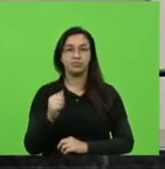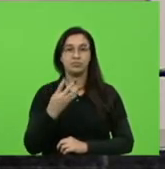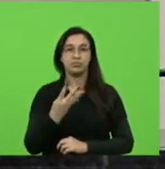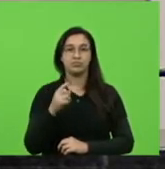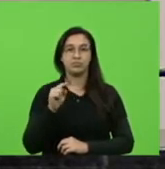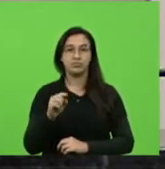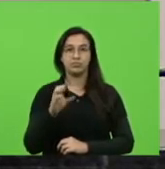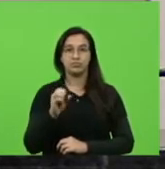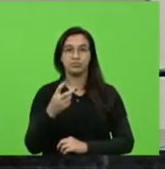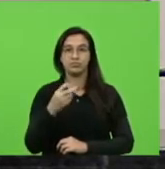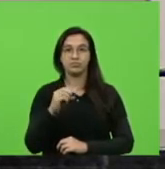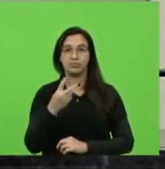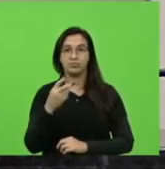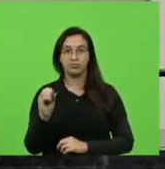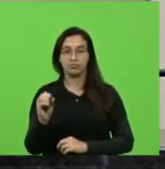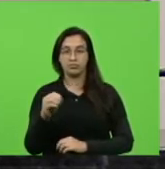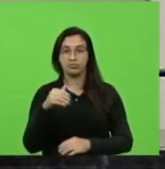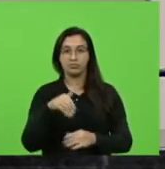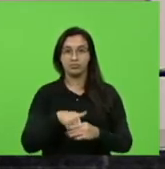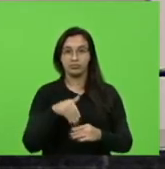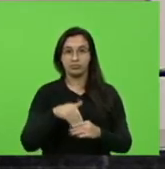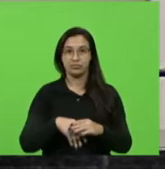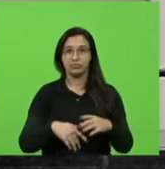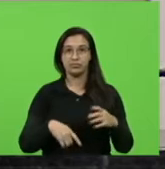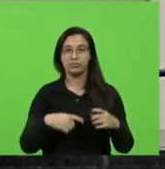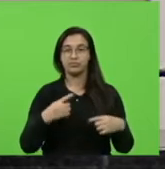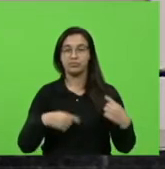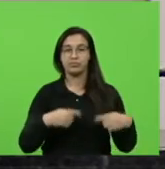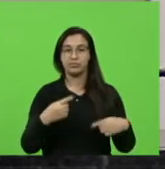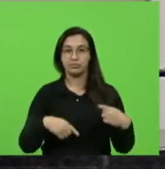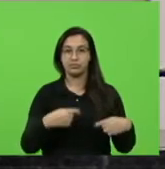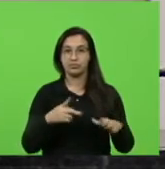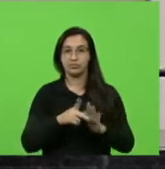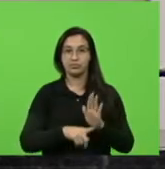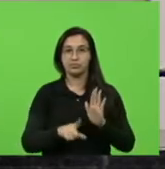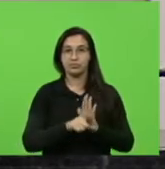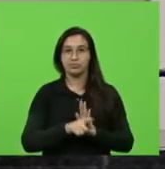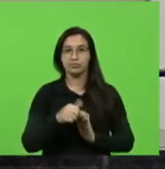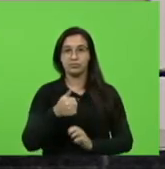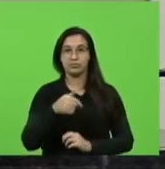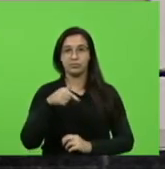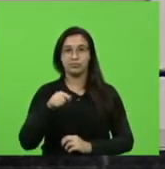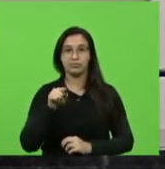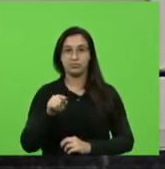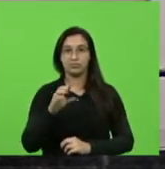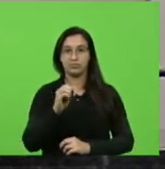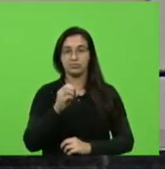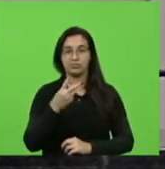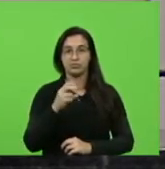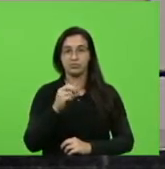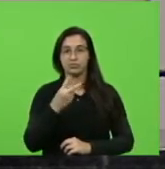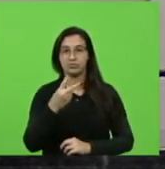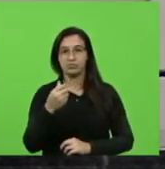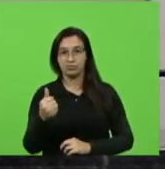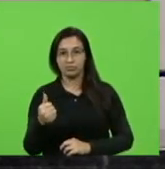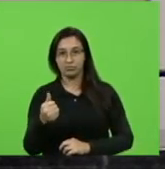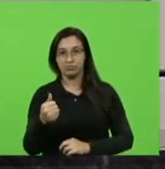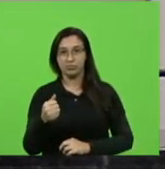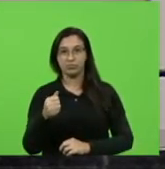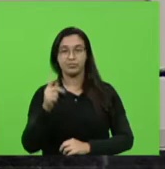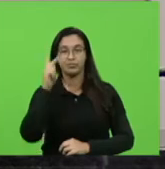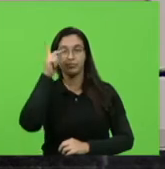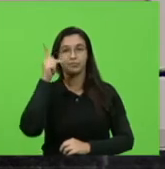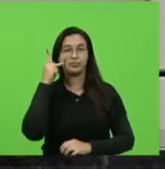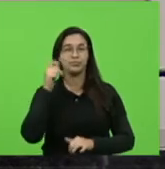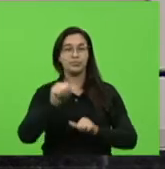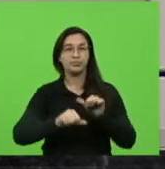4.0/2020. Votação. Discussão e votação em turno único do projeto de lei 17.0/2021. Autor, deputada Paulinha. Altera a